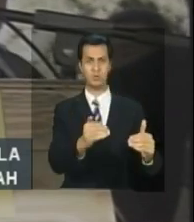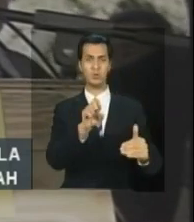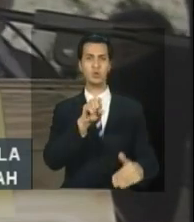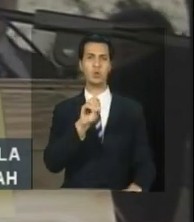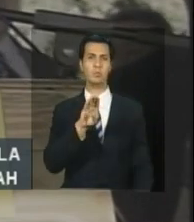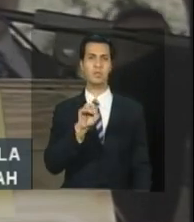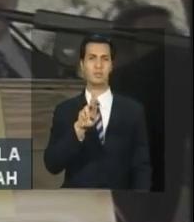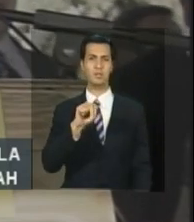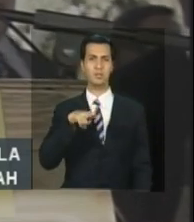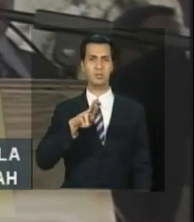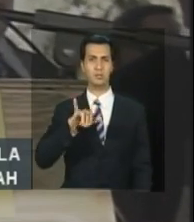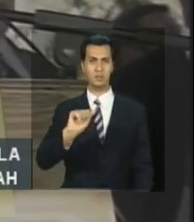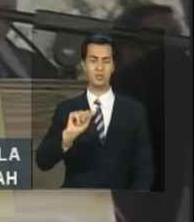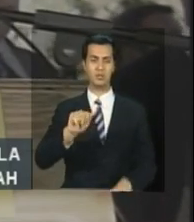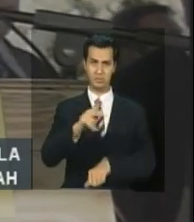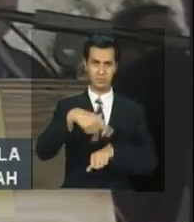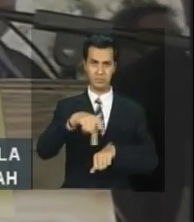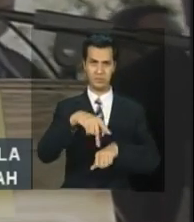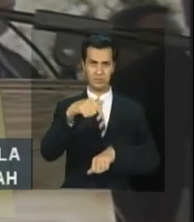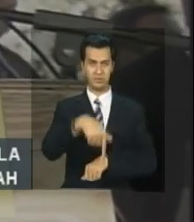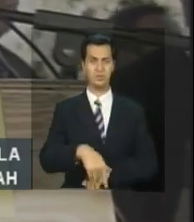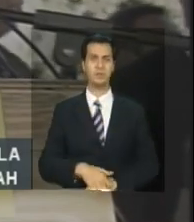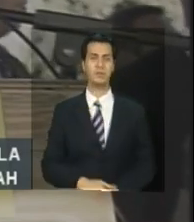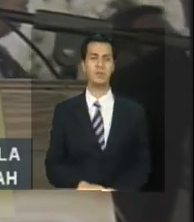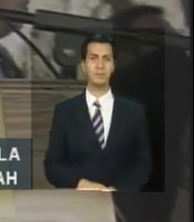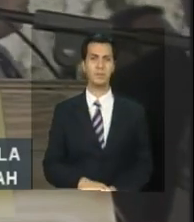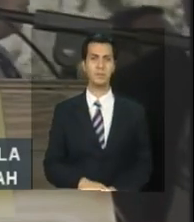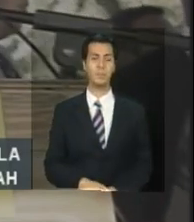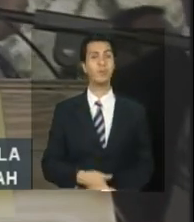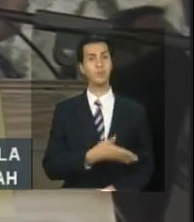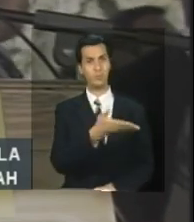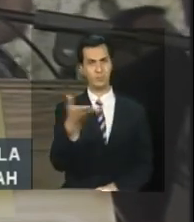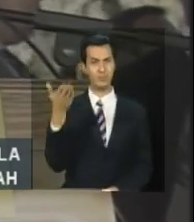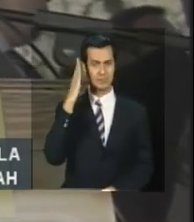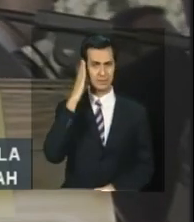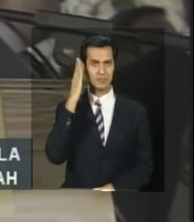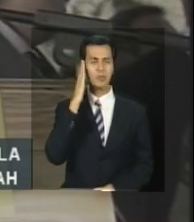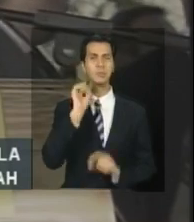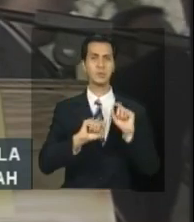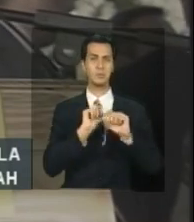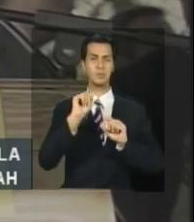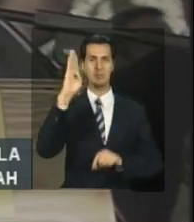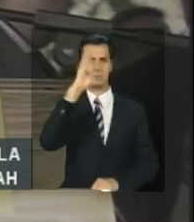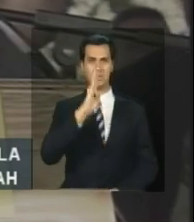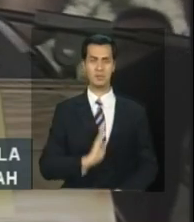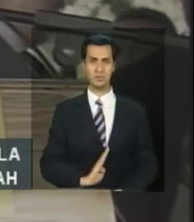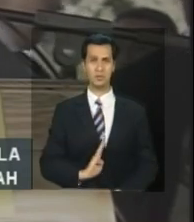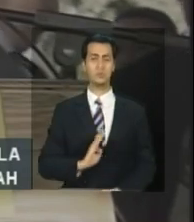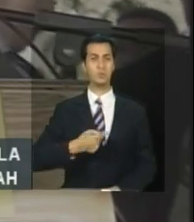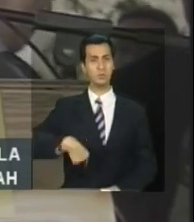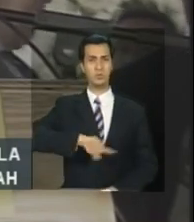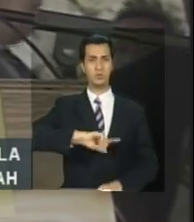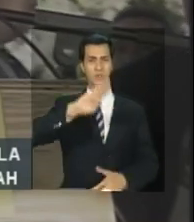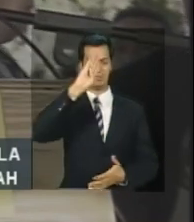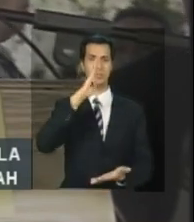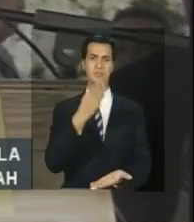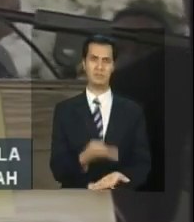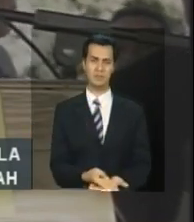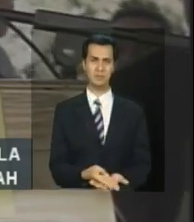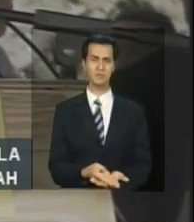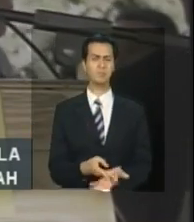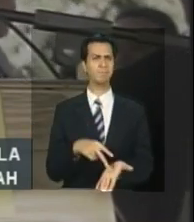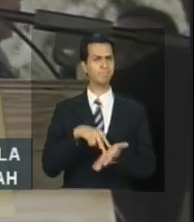soberania nacional dos países. Como vocês sabem, o Brasil acredita